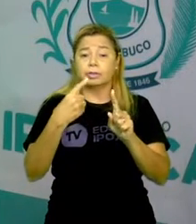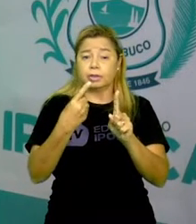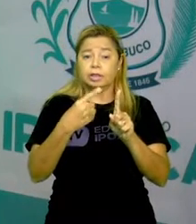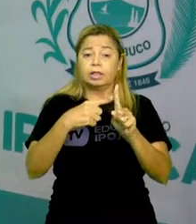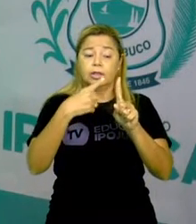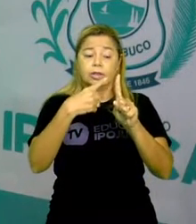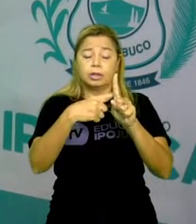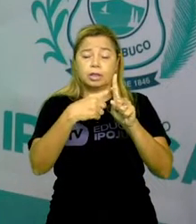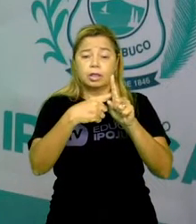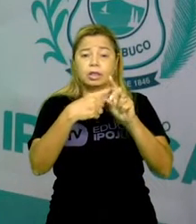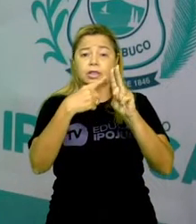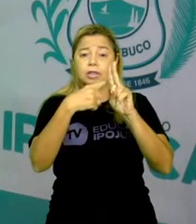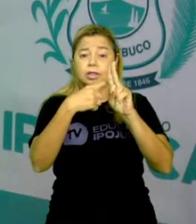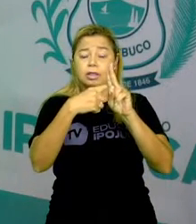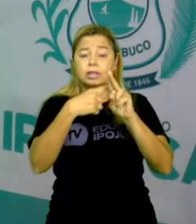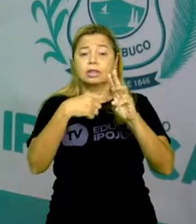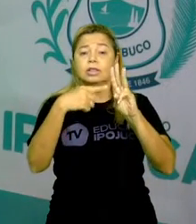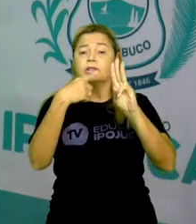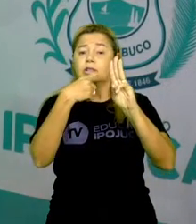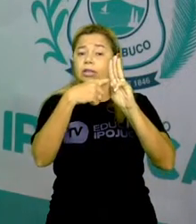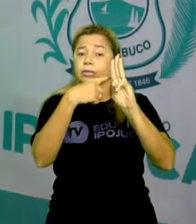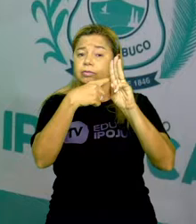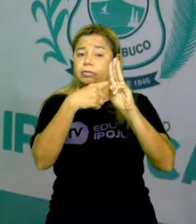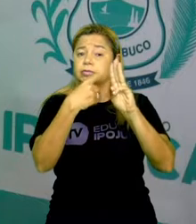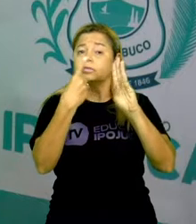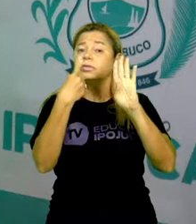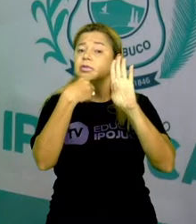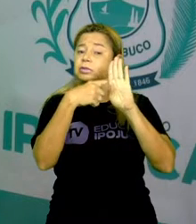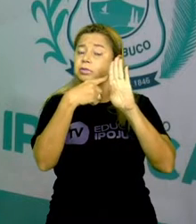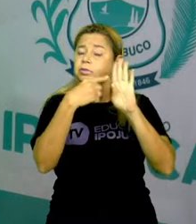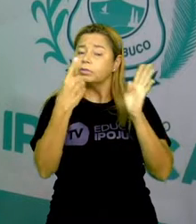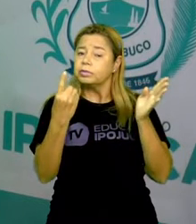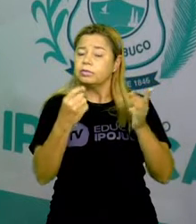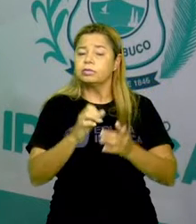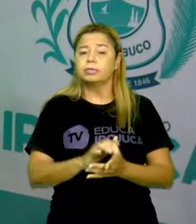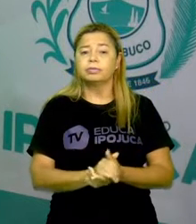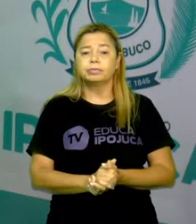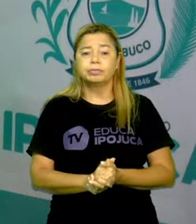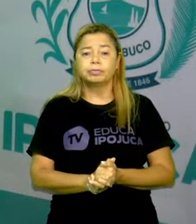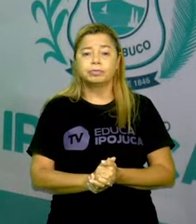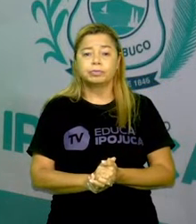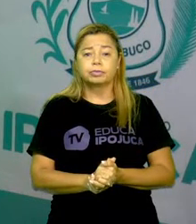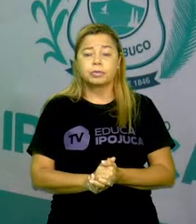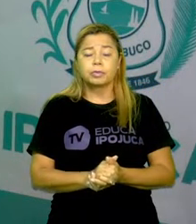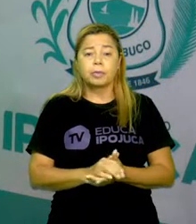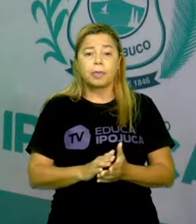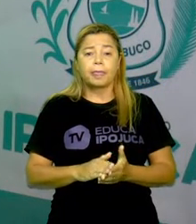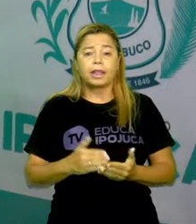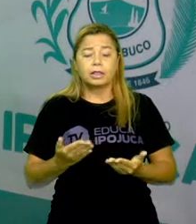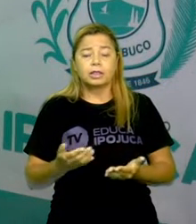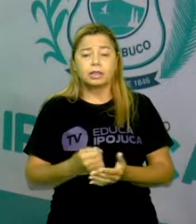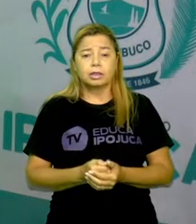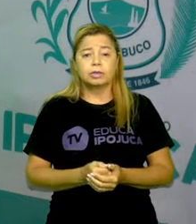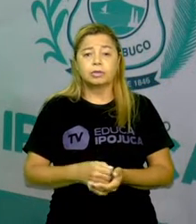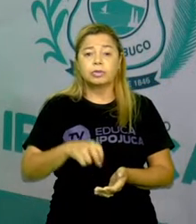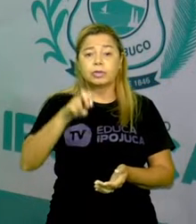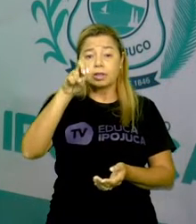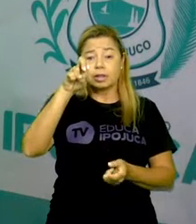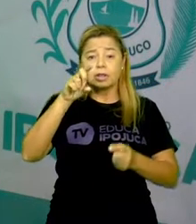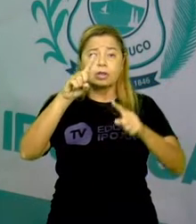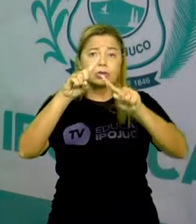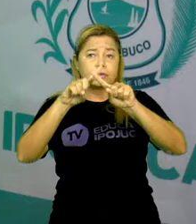dezenas, centenas, unidades de milhar, dezenas de milhar. Então, quando nós dizemos 5 quatro